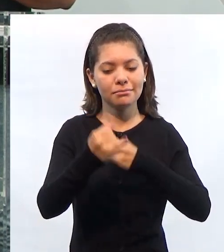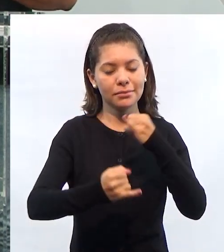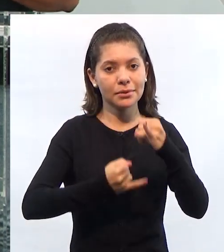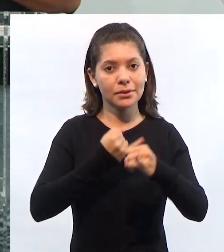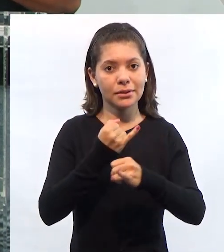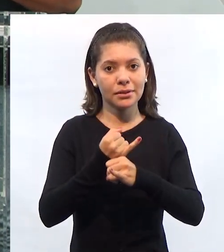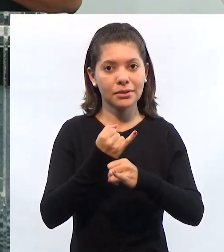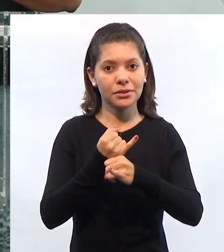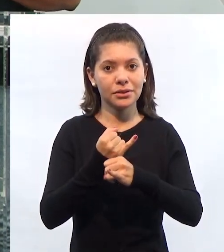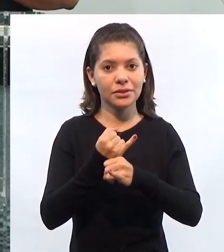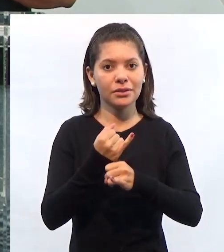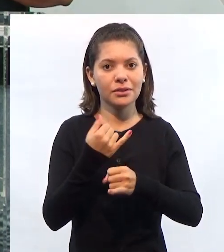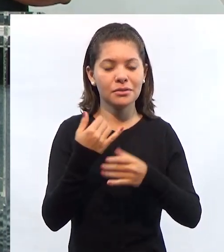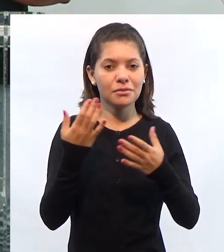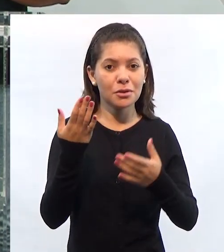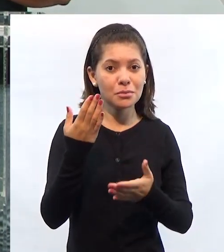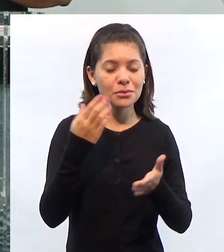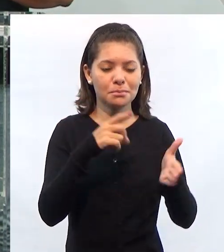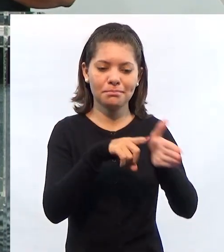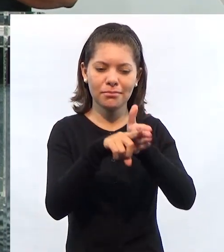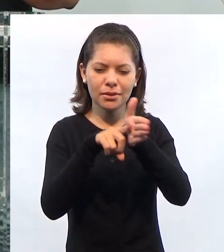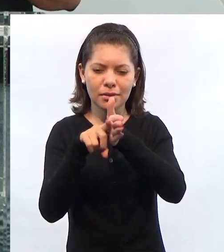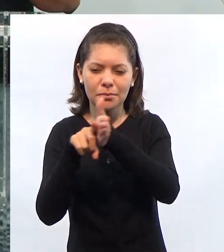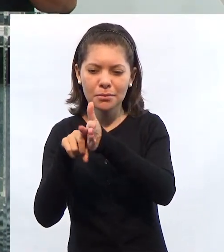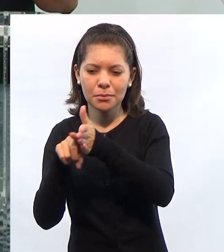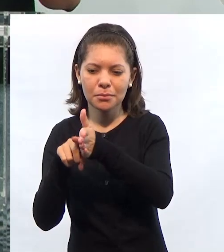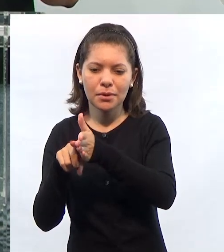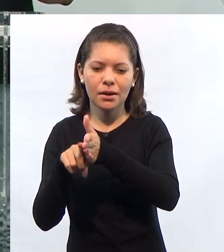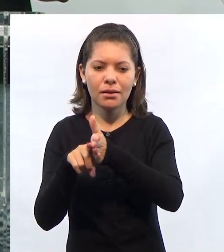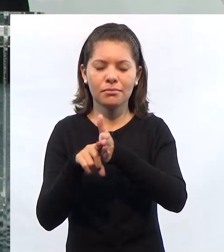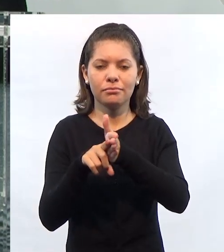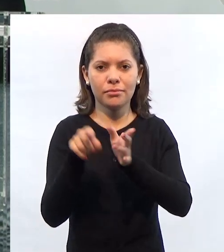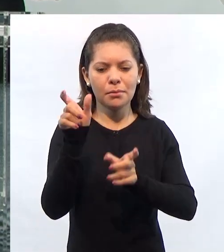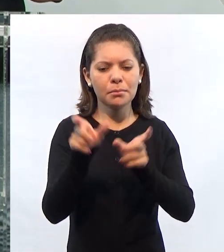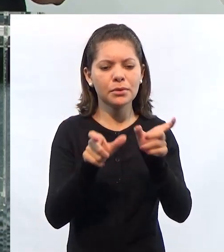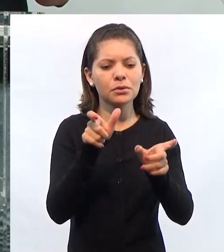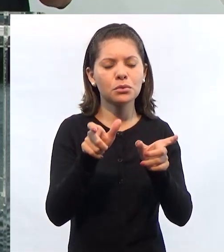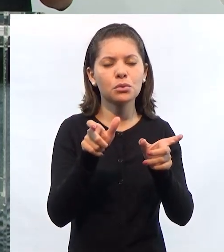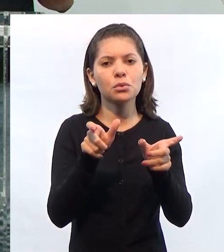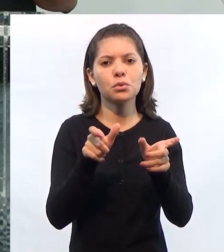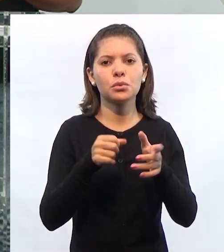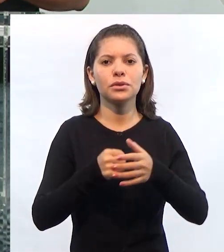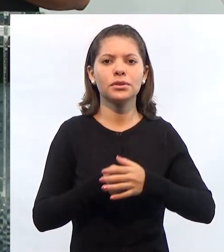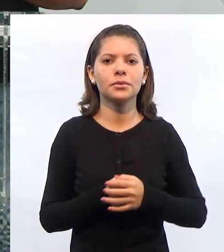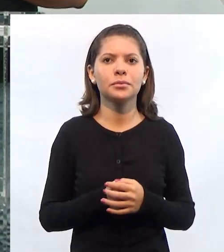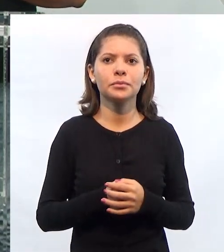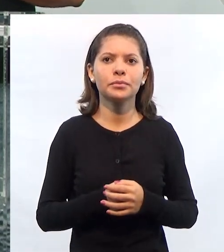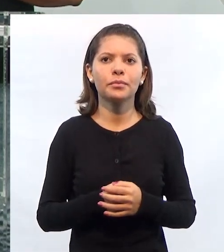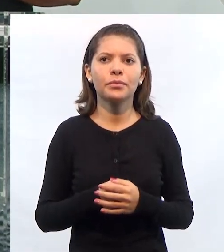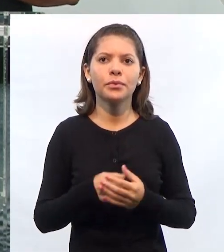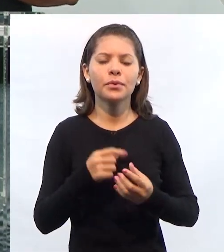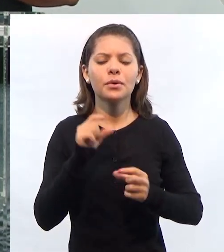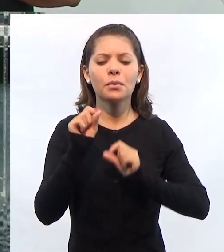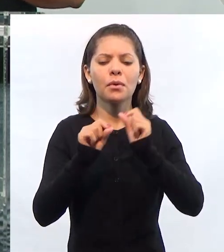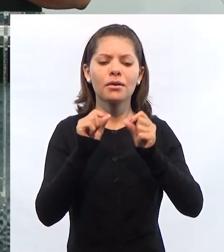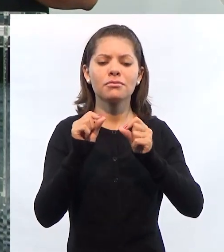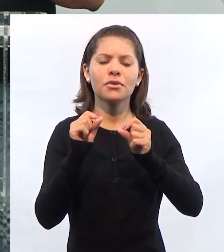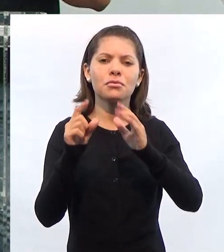internet. Então vamos lá, pesquisar os fornecedores e identificar aqueles que melhor vão atender a